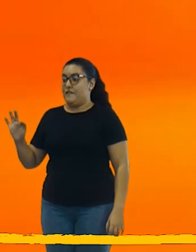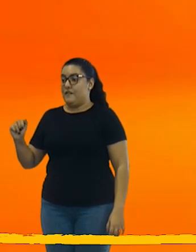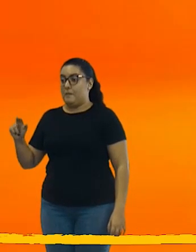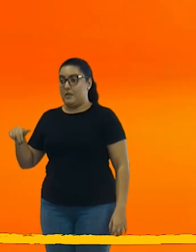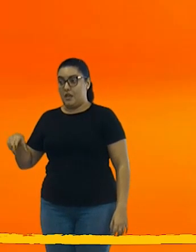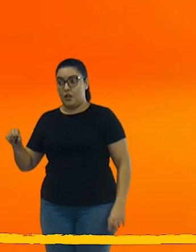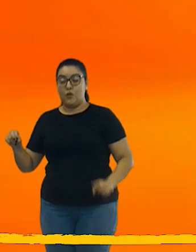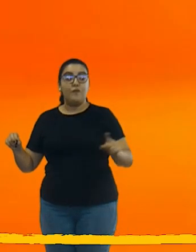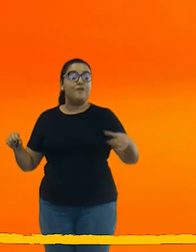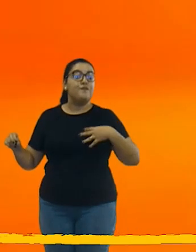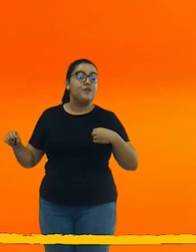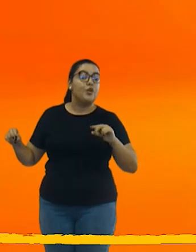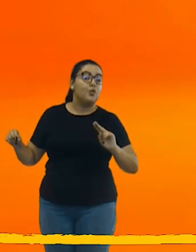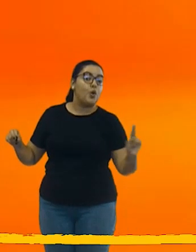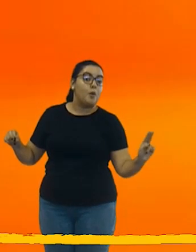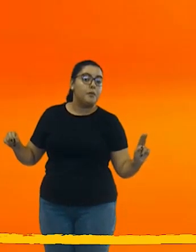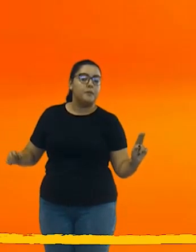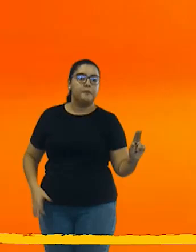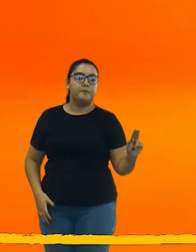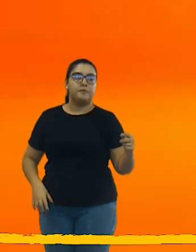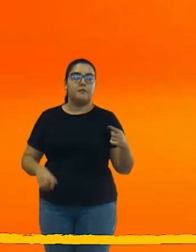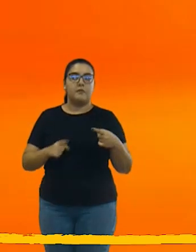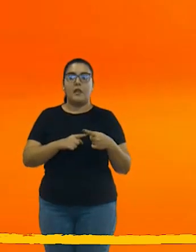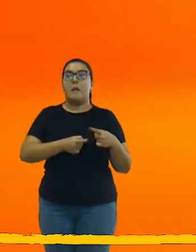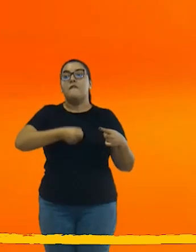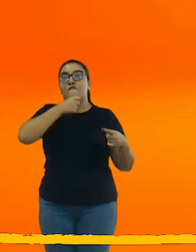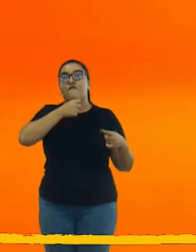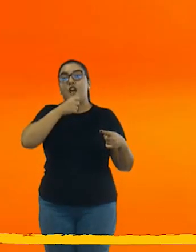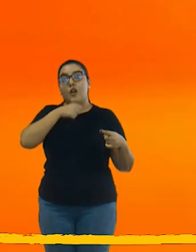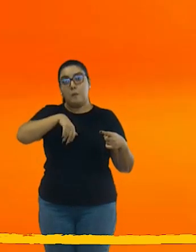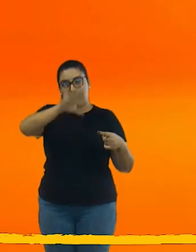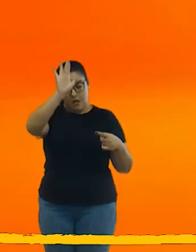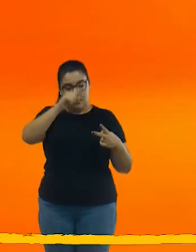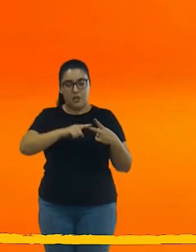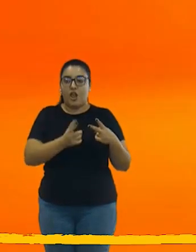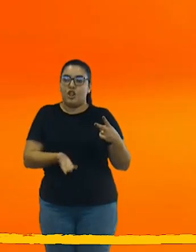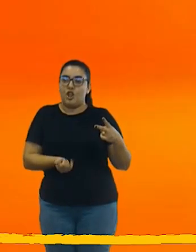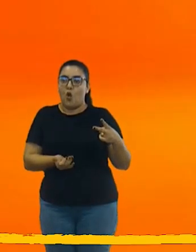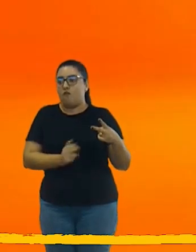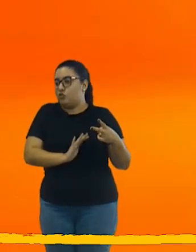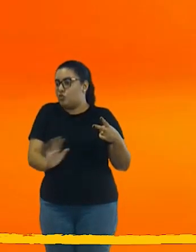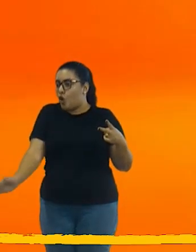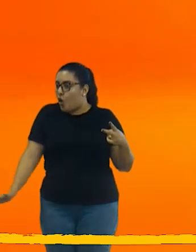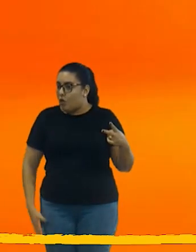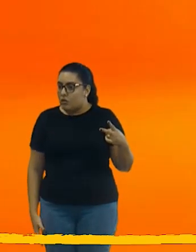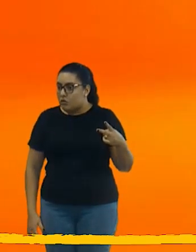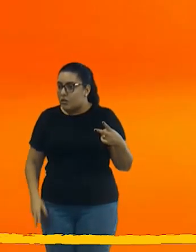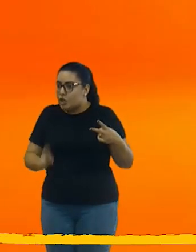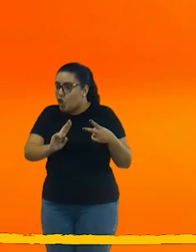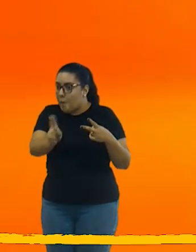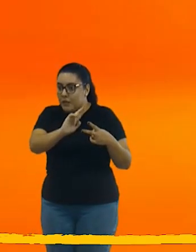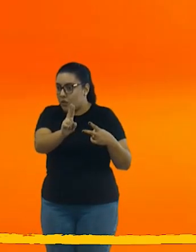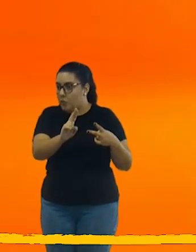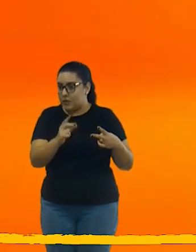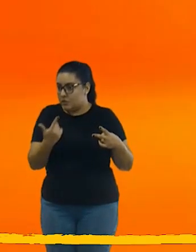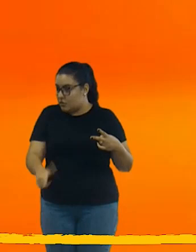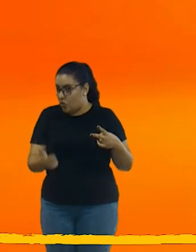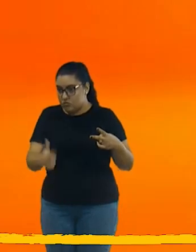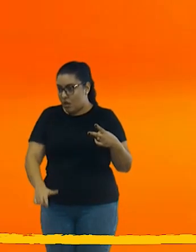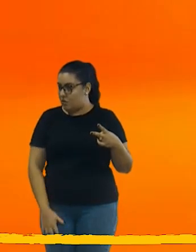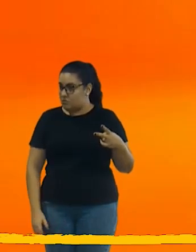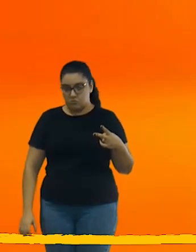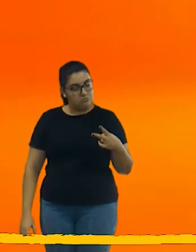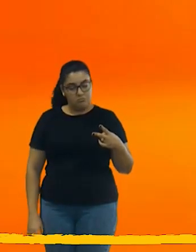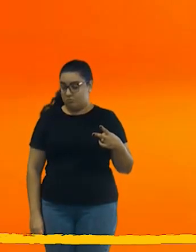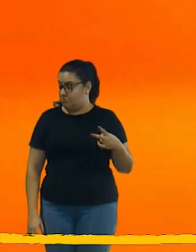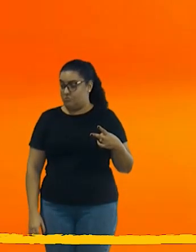Vidas Secas? Menino mais velho e menino mais novo. Eles têm nome? Não,